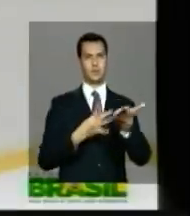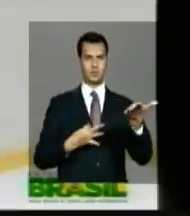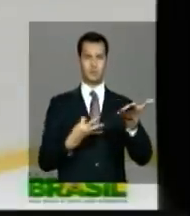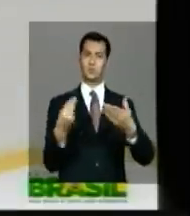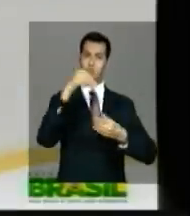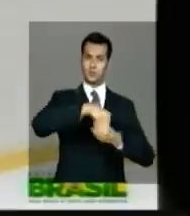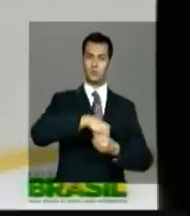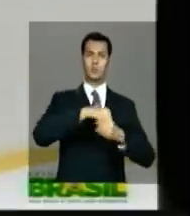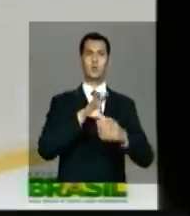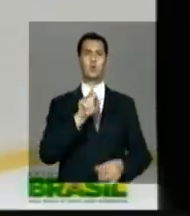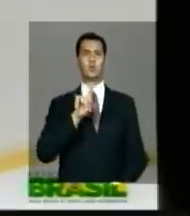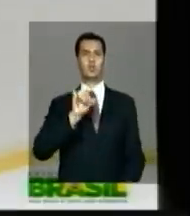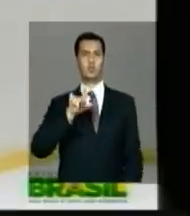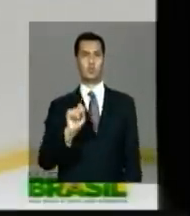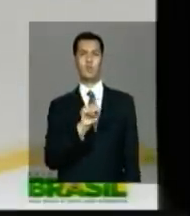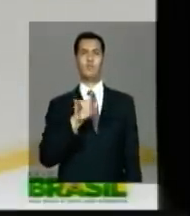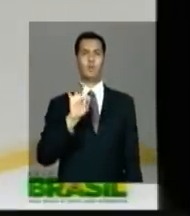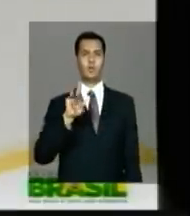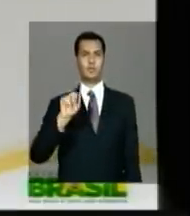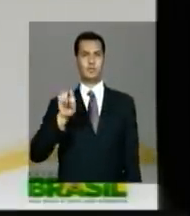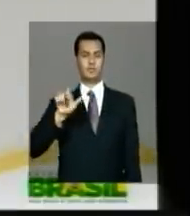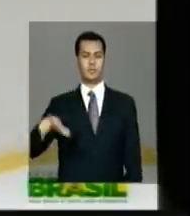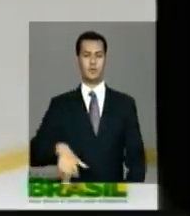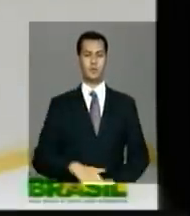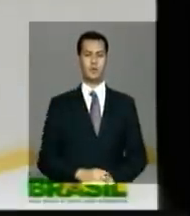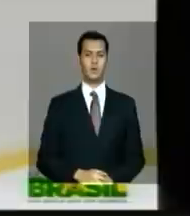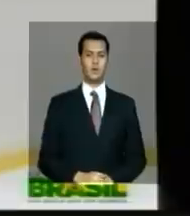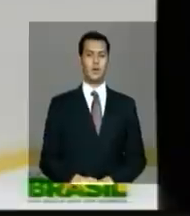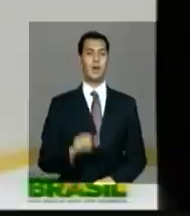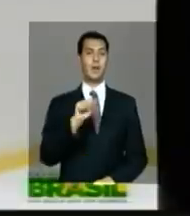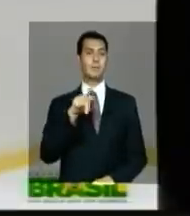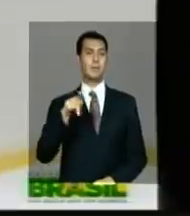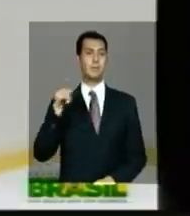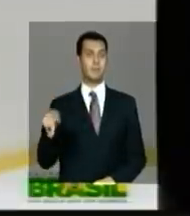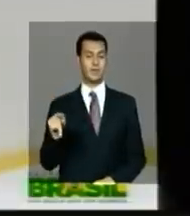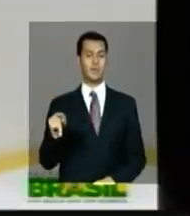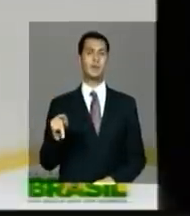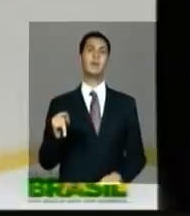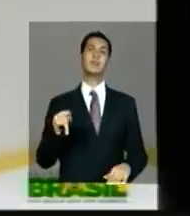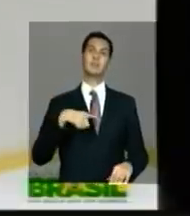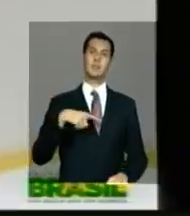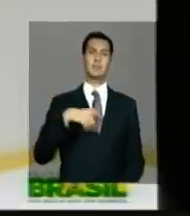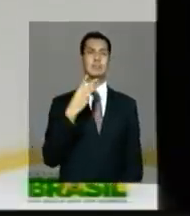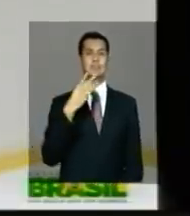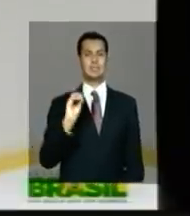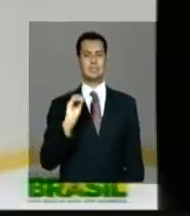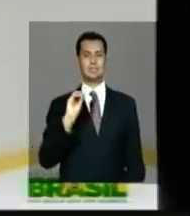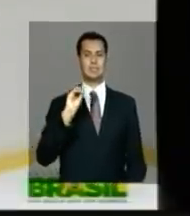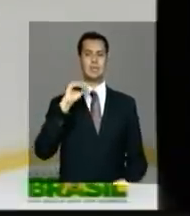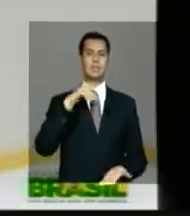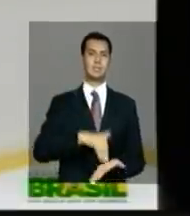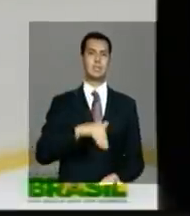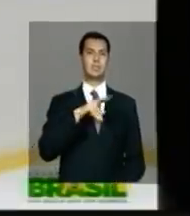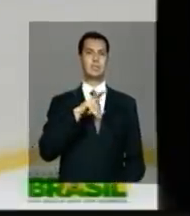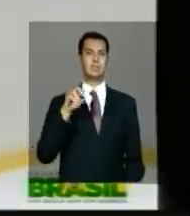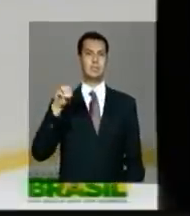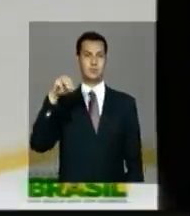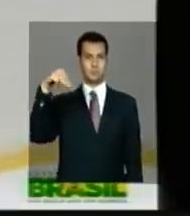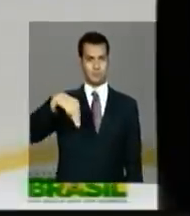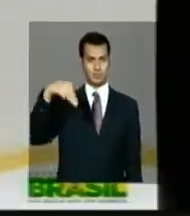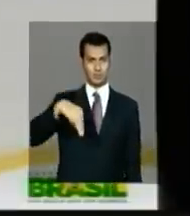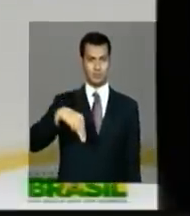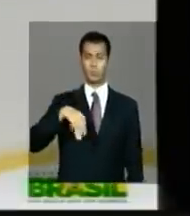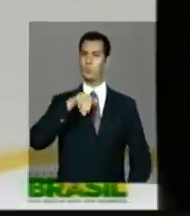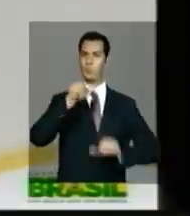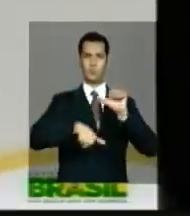Florestal app ripária de 30 A 500 m não há qualquer alteração